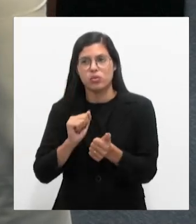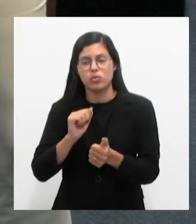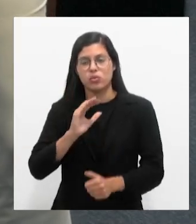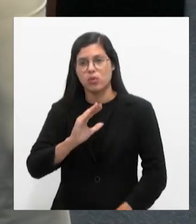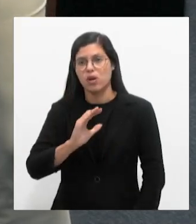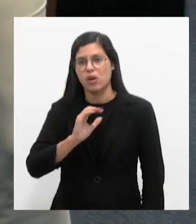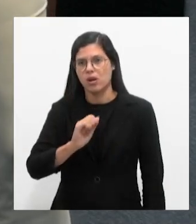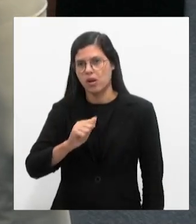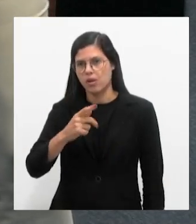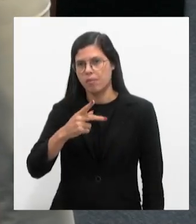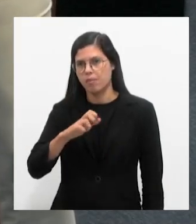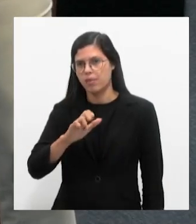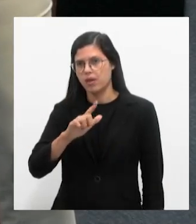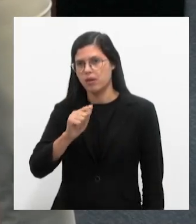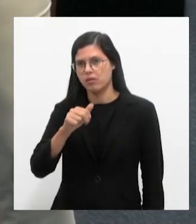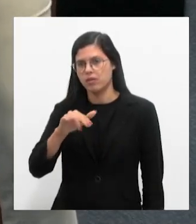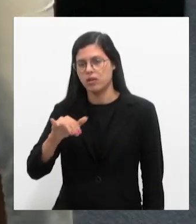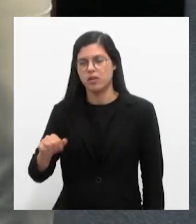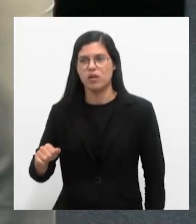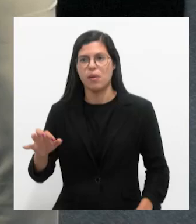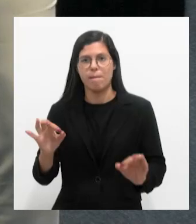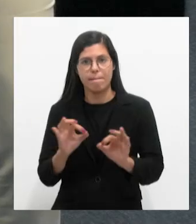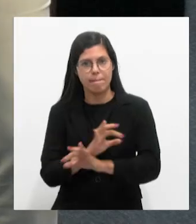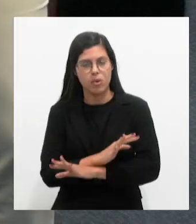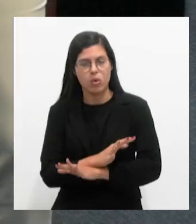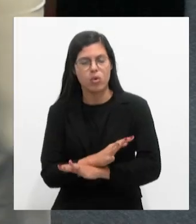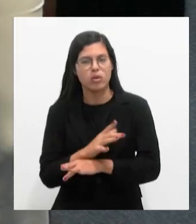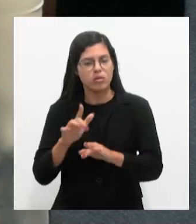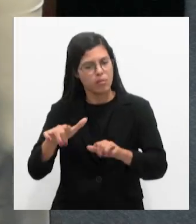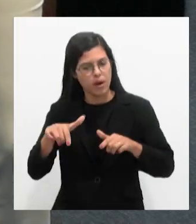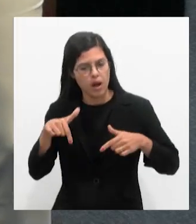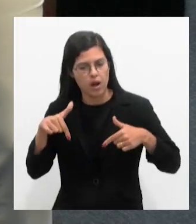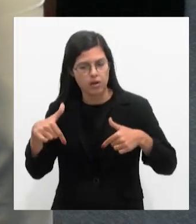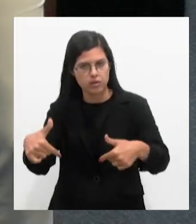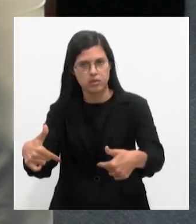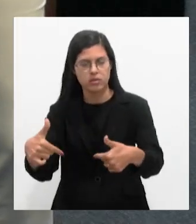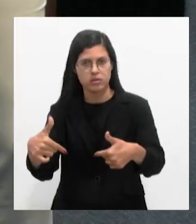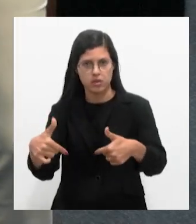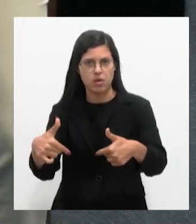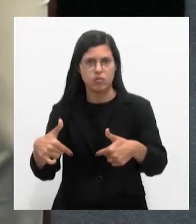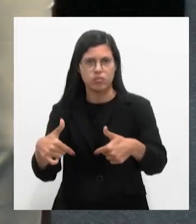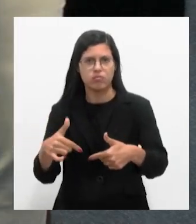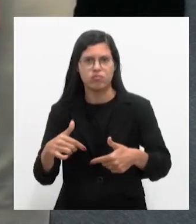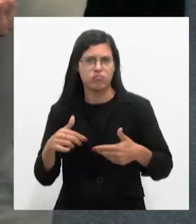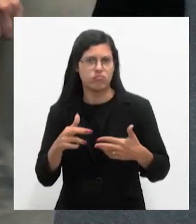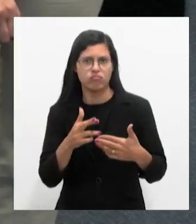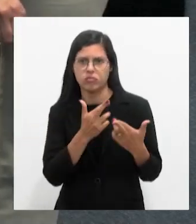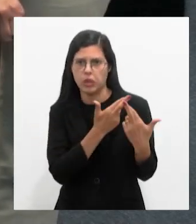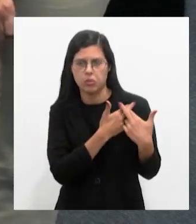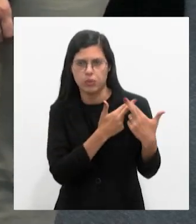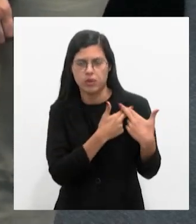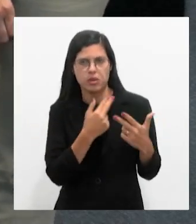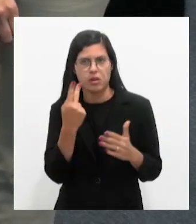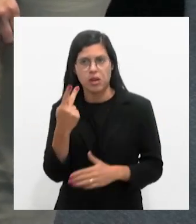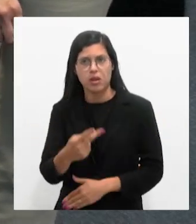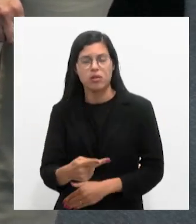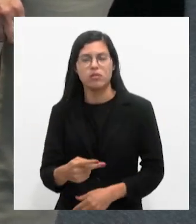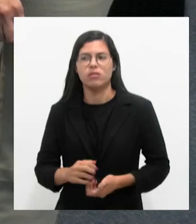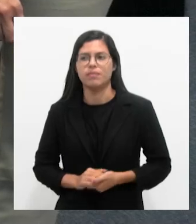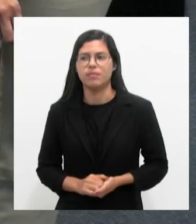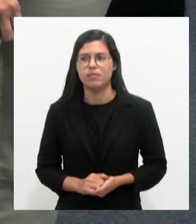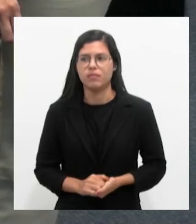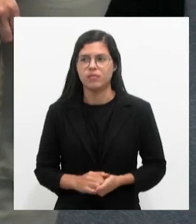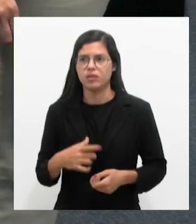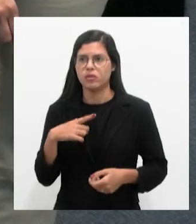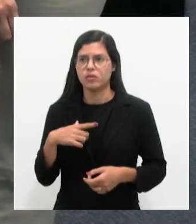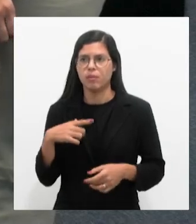desastre preparada, pronta, para atuar como ela deve atuar. Inclusive, nós